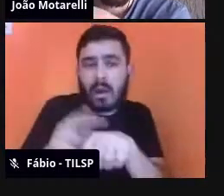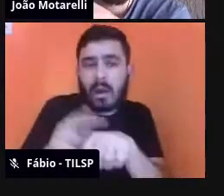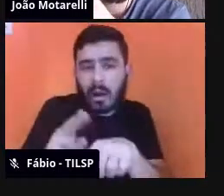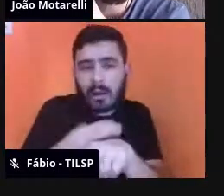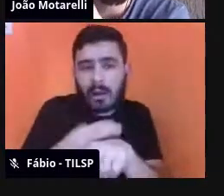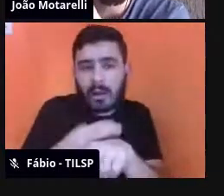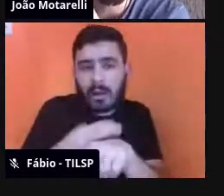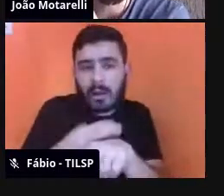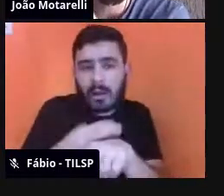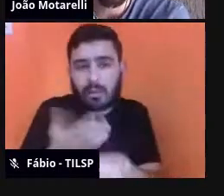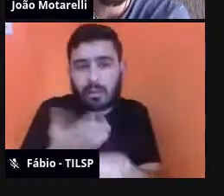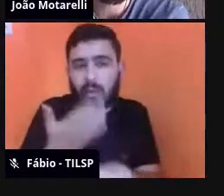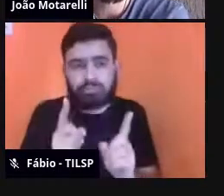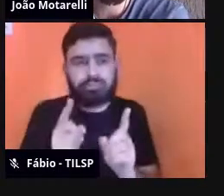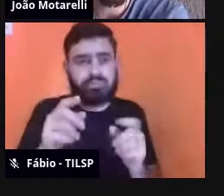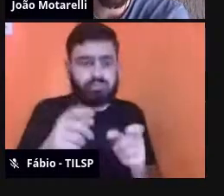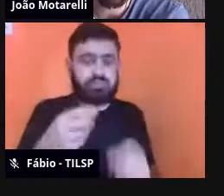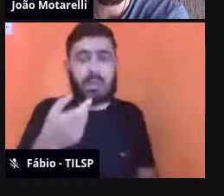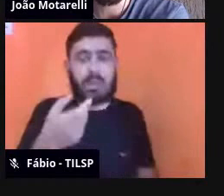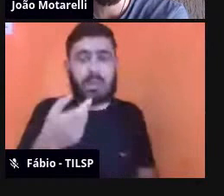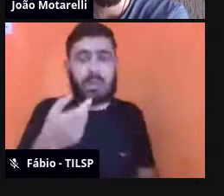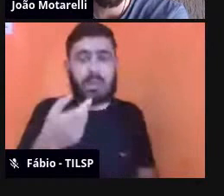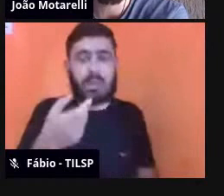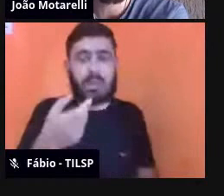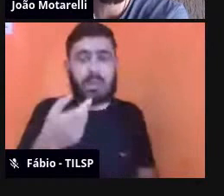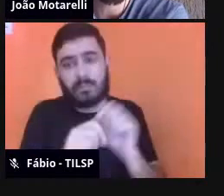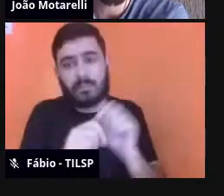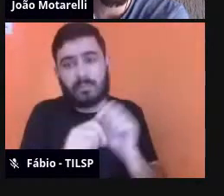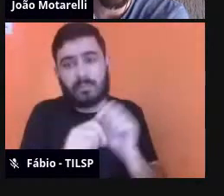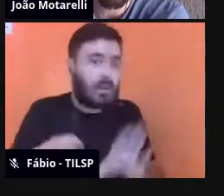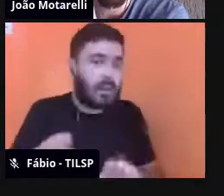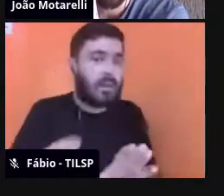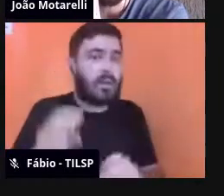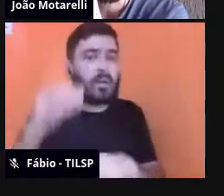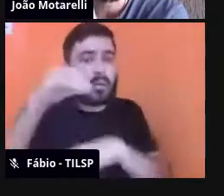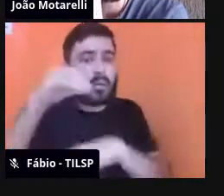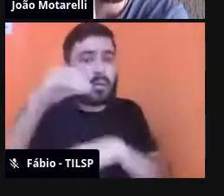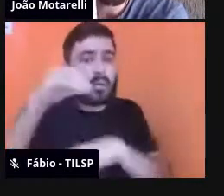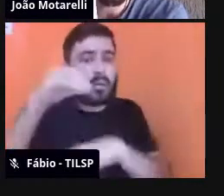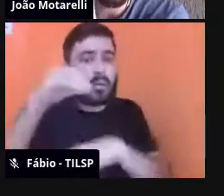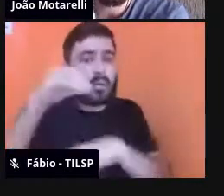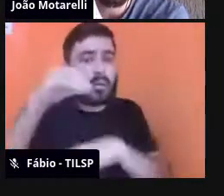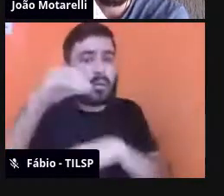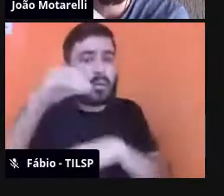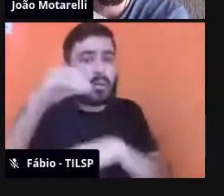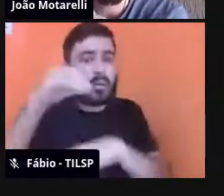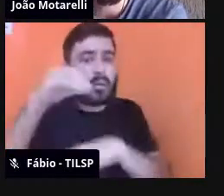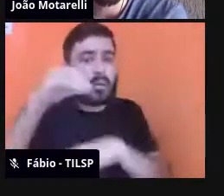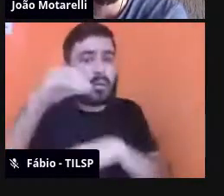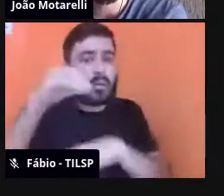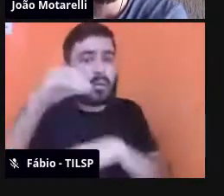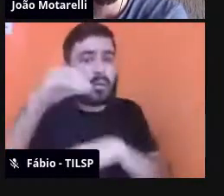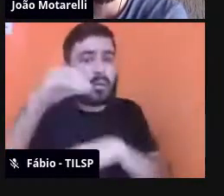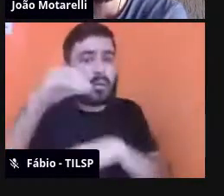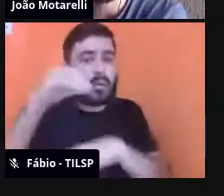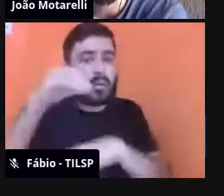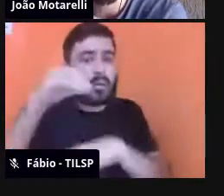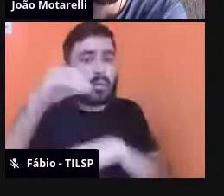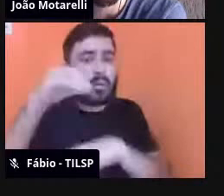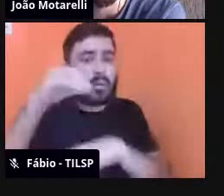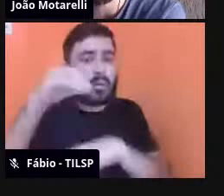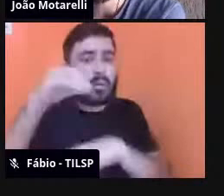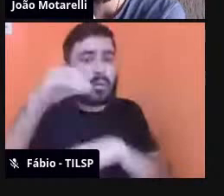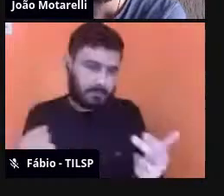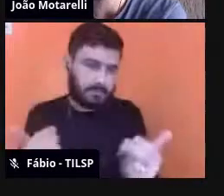exagerado. Além de culpa, cobrança, vergonha em relação ao comer, o corpo e a comida. Todos esses fatores são fatores associados